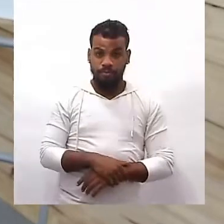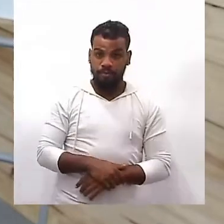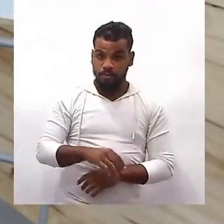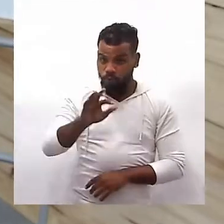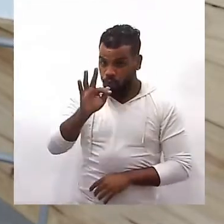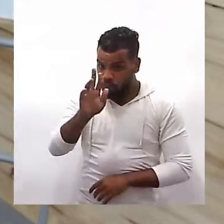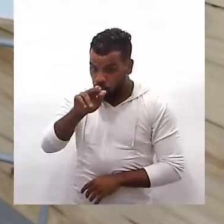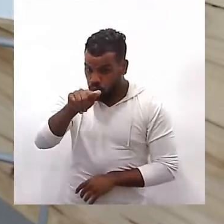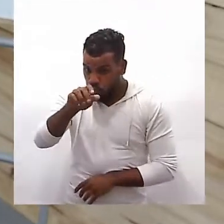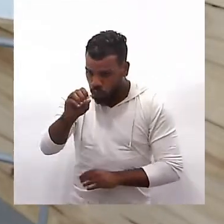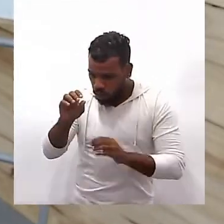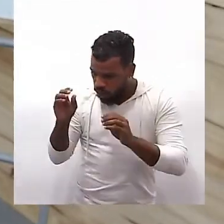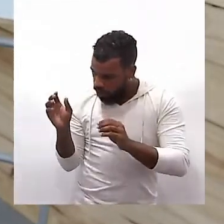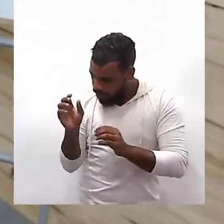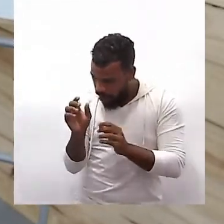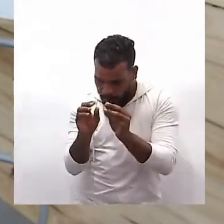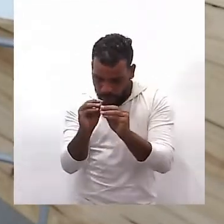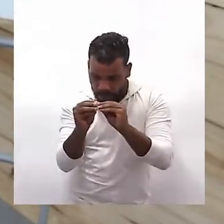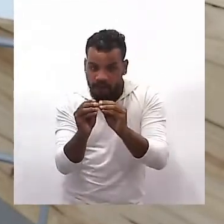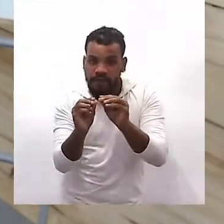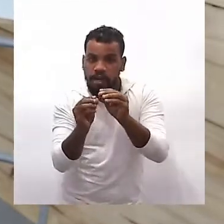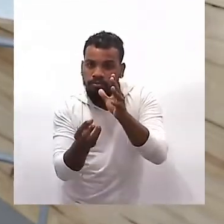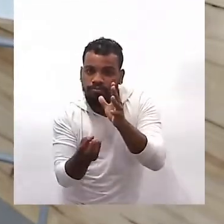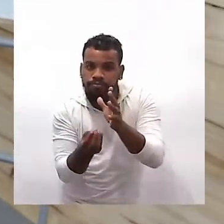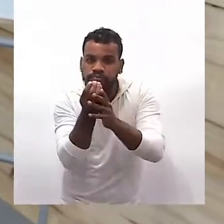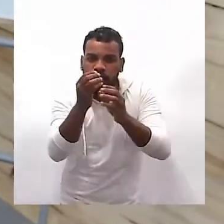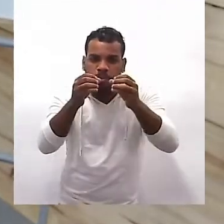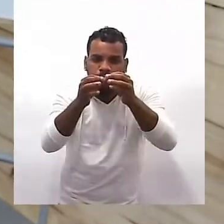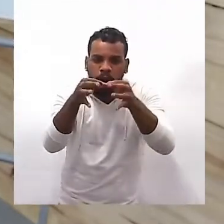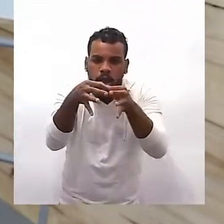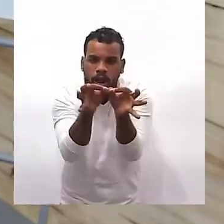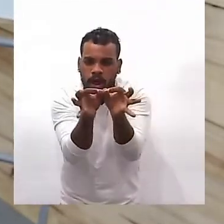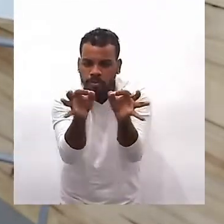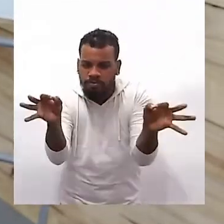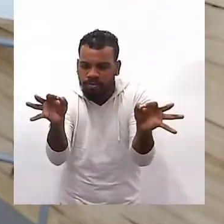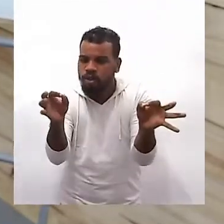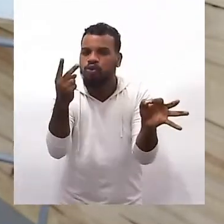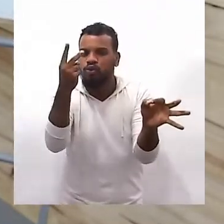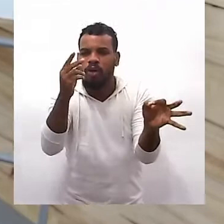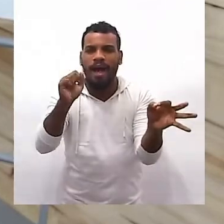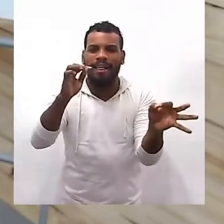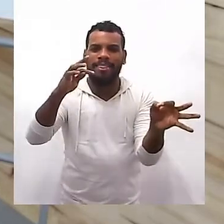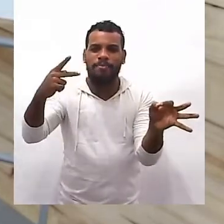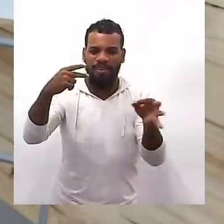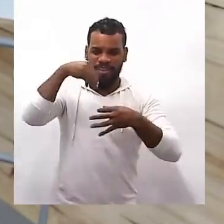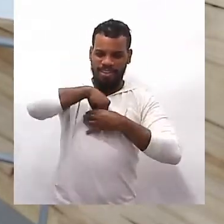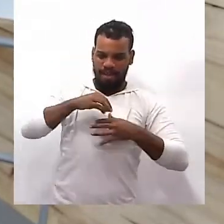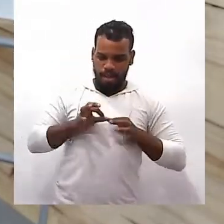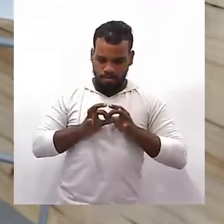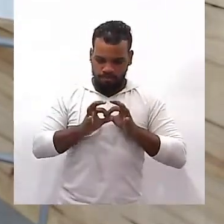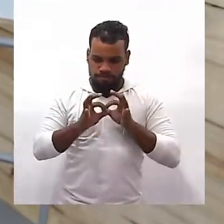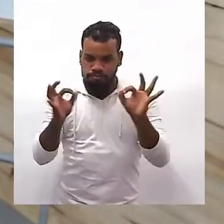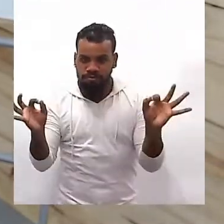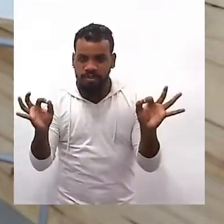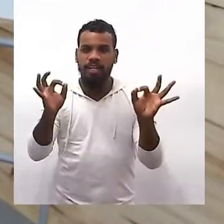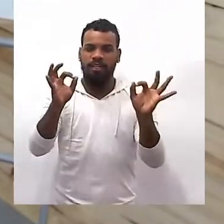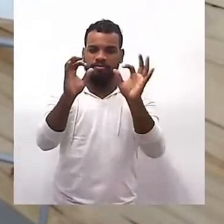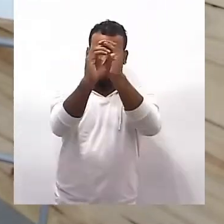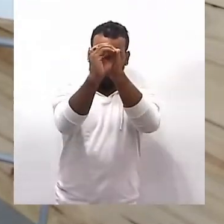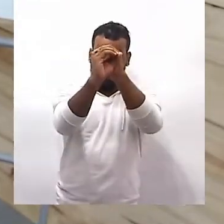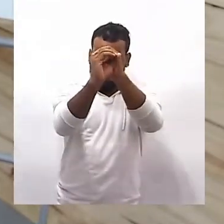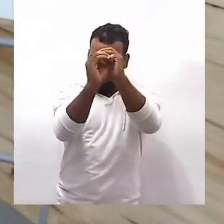aqui, ele vai produzir 2 moléculas de ATP. Ou seja, o fungo já ganha 2 moléculas de energia. Agora tem um